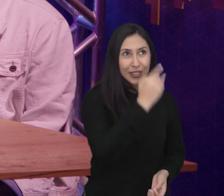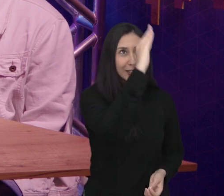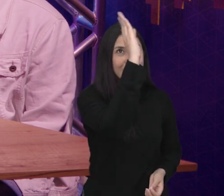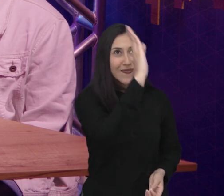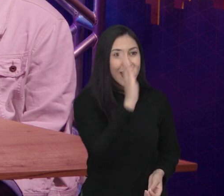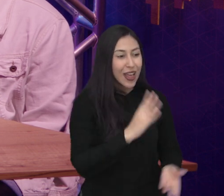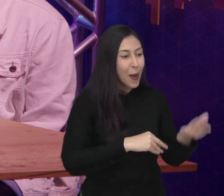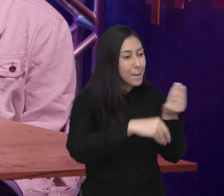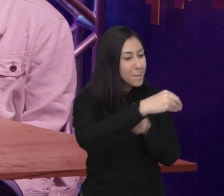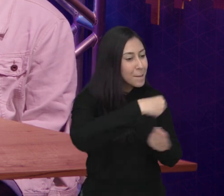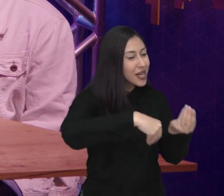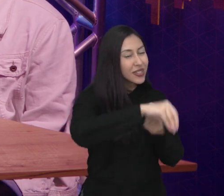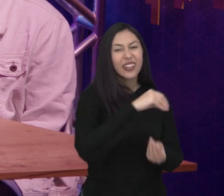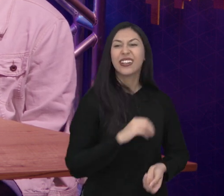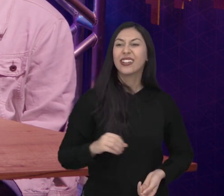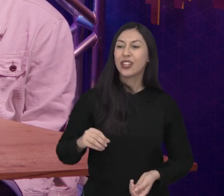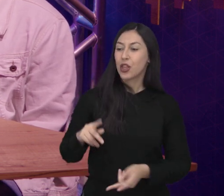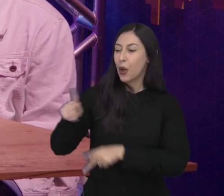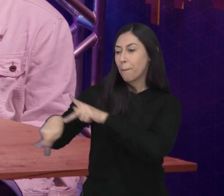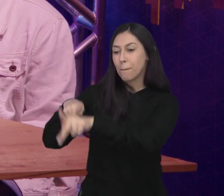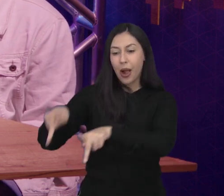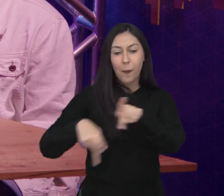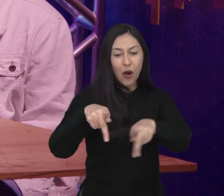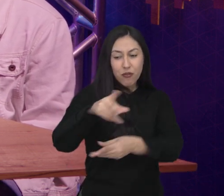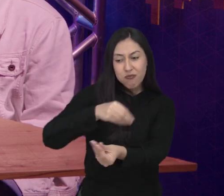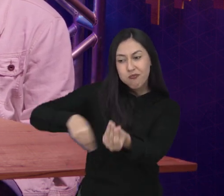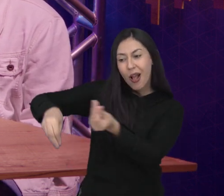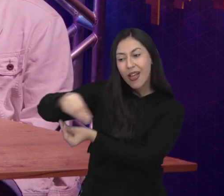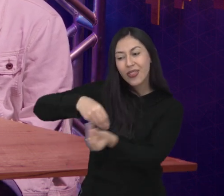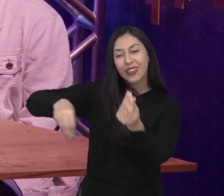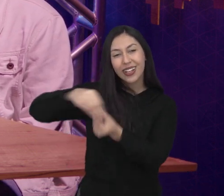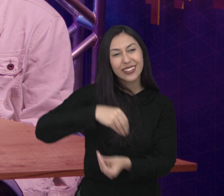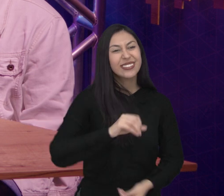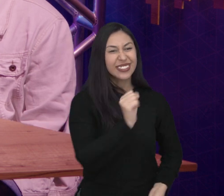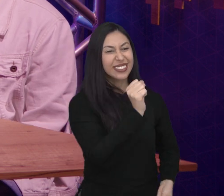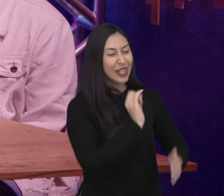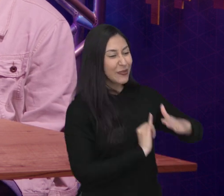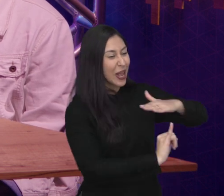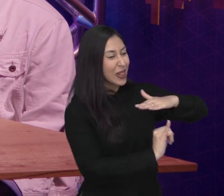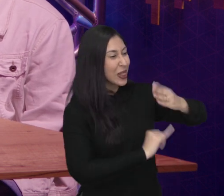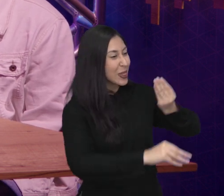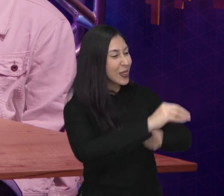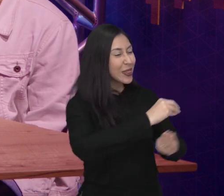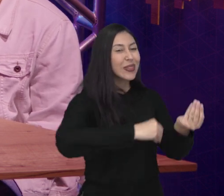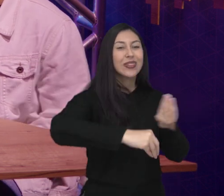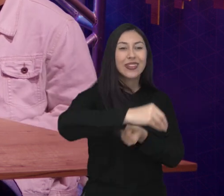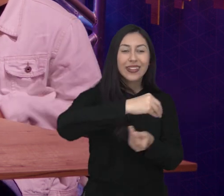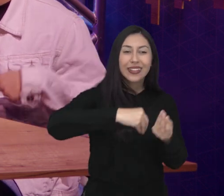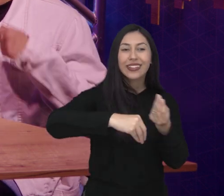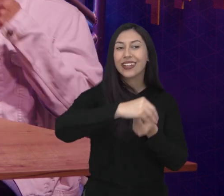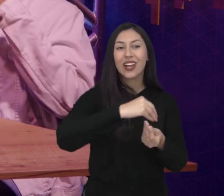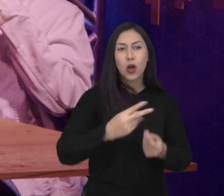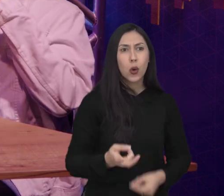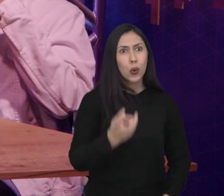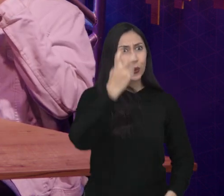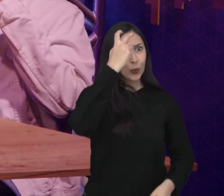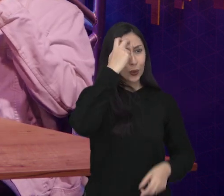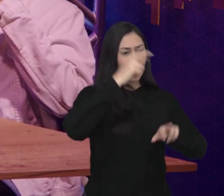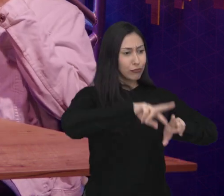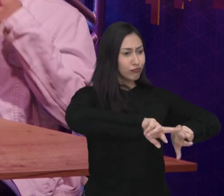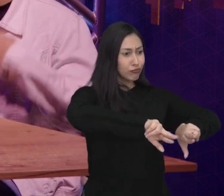somos miscigenados, né, somos... Uma sopa de povos. Uma sopa de imigrantes, não é? Temos